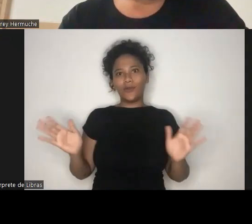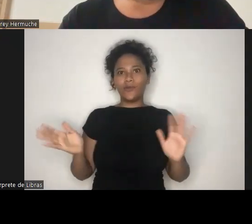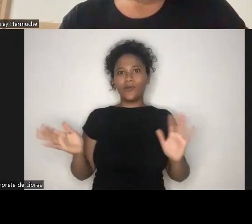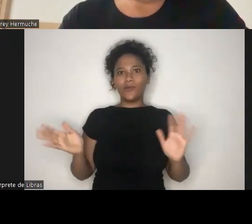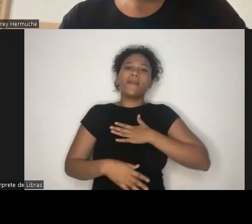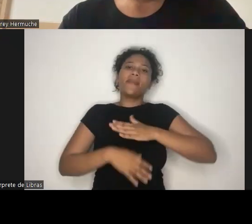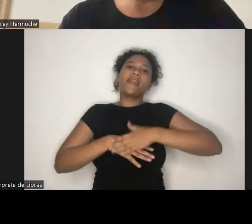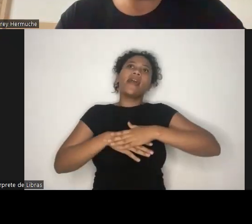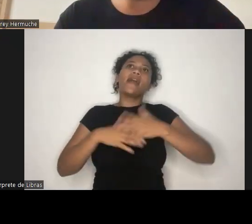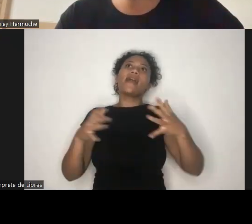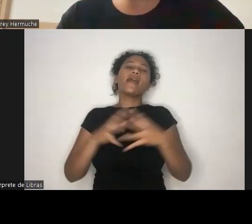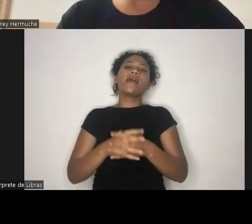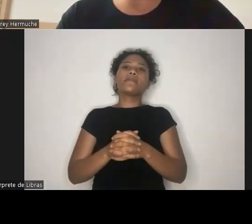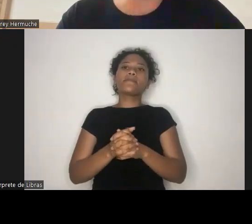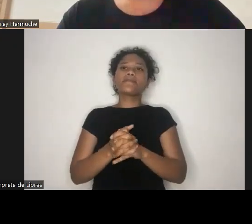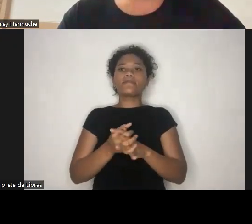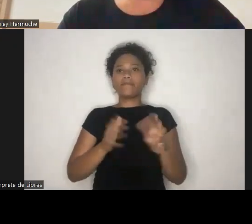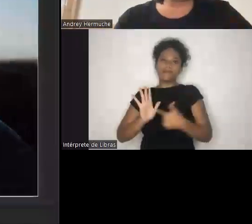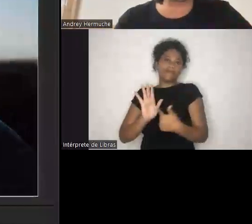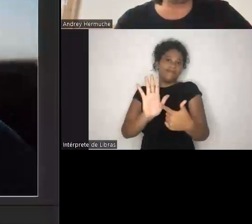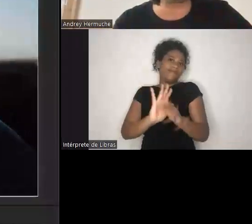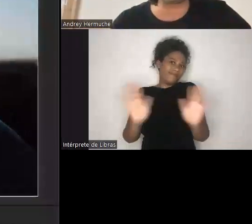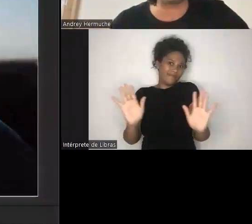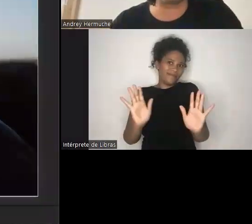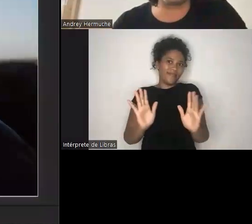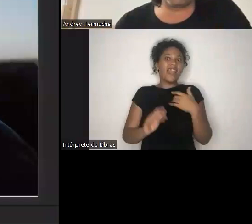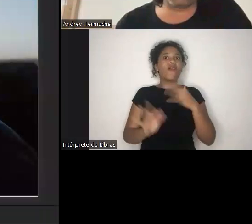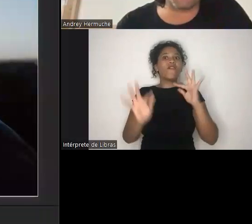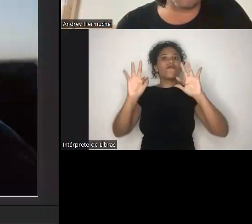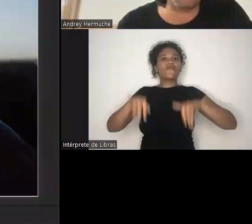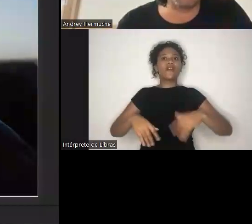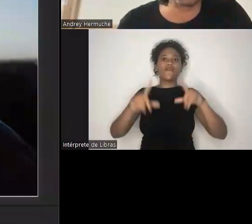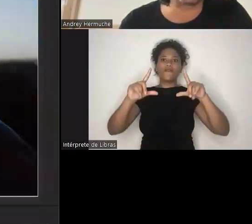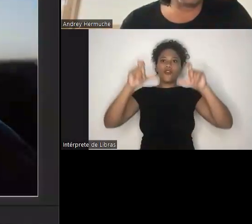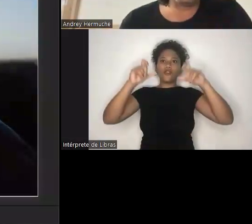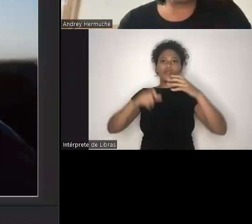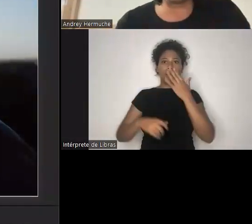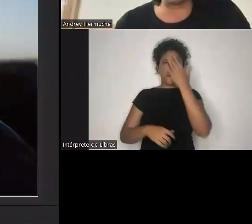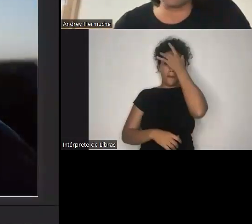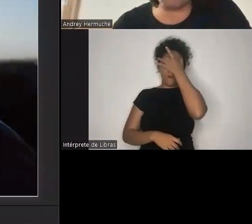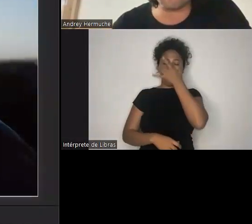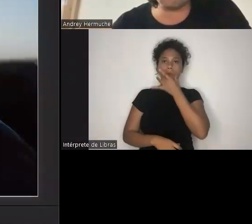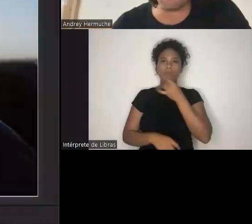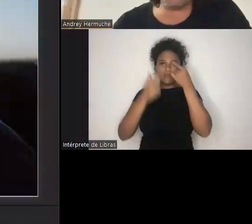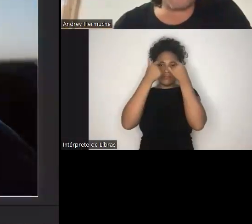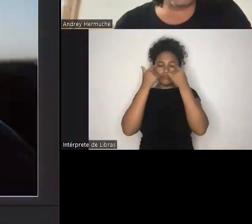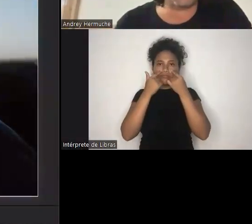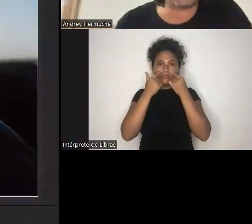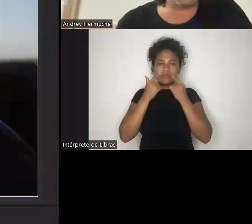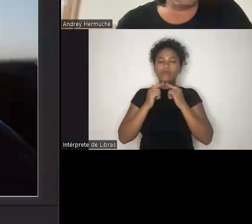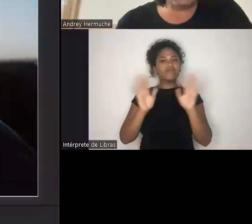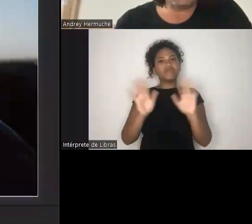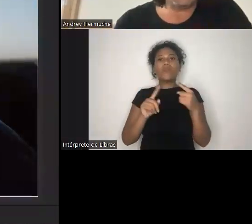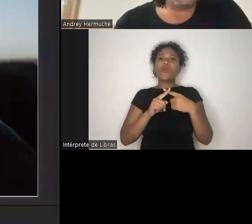minha a minha apresentação né e eu termino com essa foto que não mostra o meu rosto porque eu sou realmente um cara de